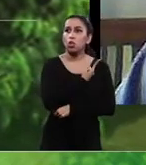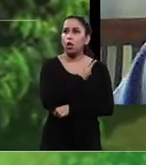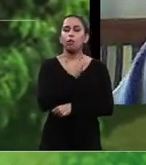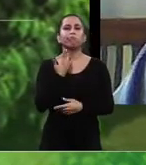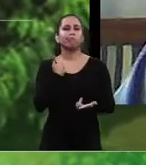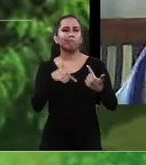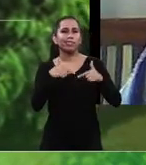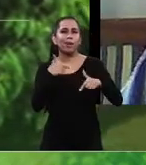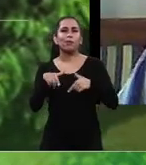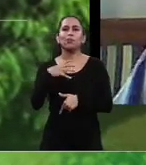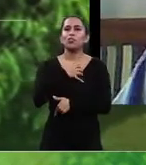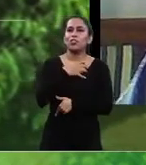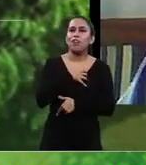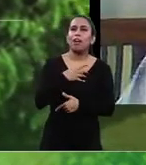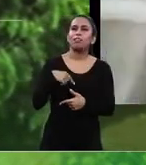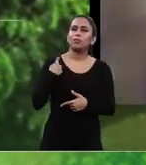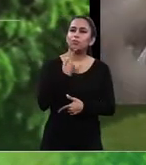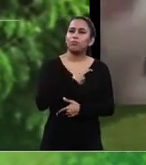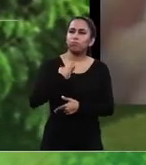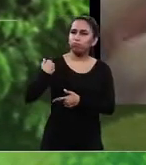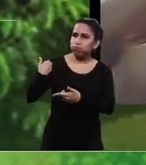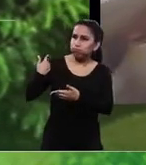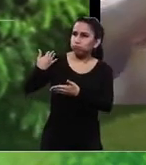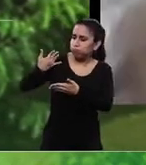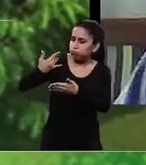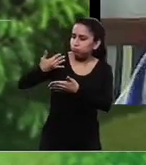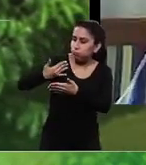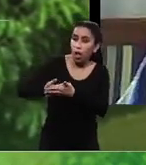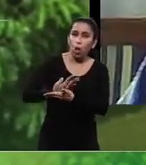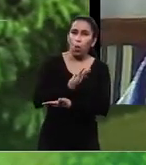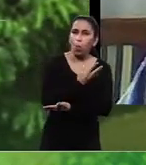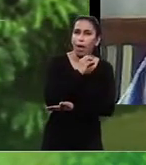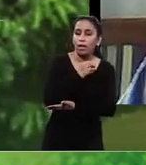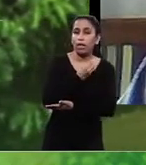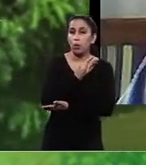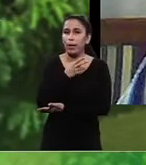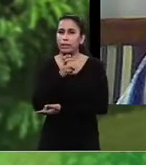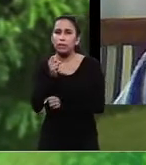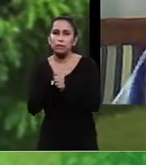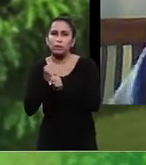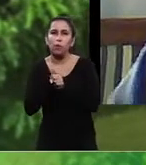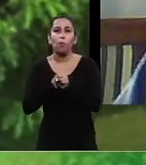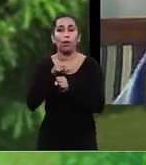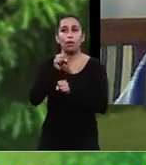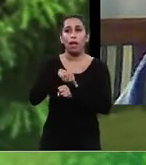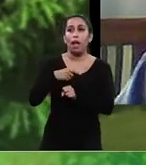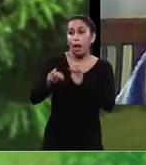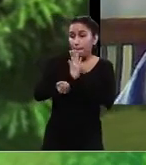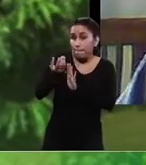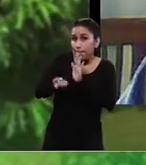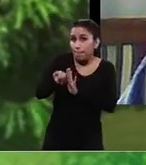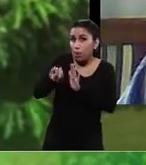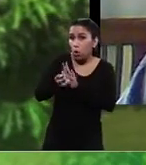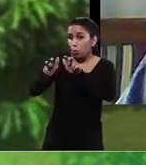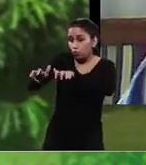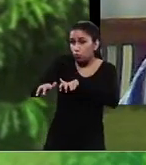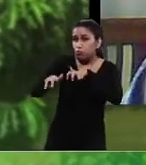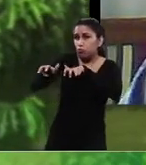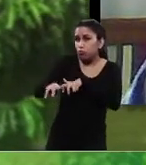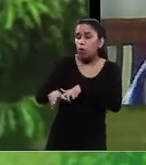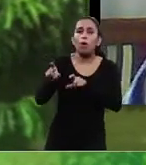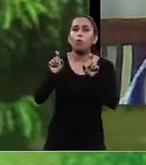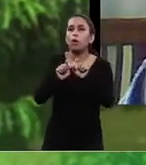a verticalizar nos últimos 40, 45 anos a produção rural, de forma que a